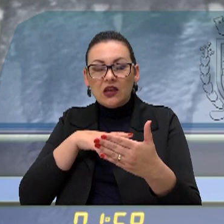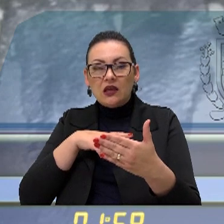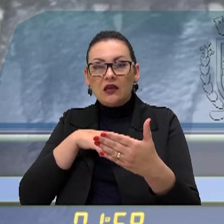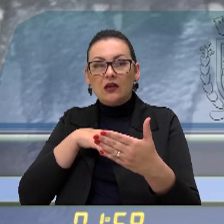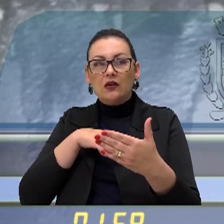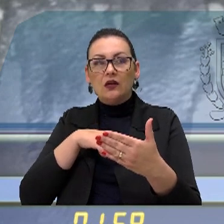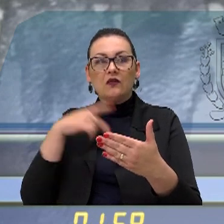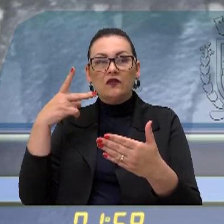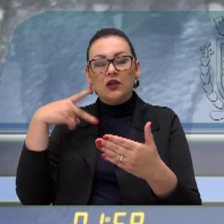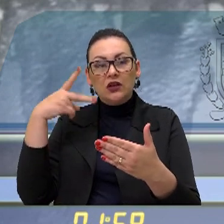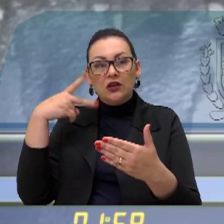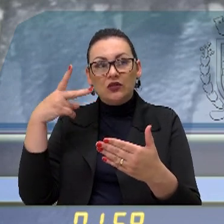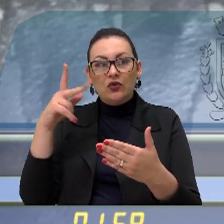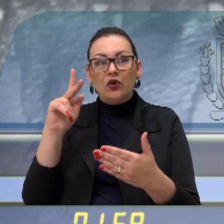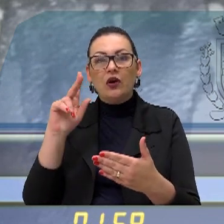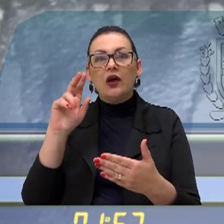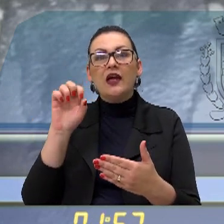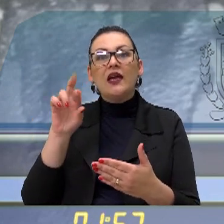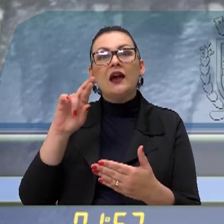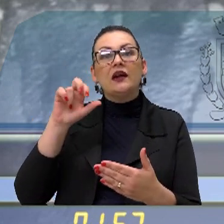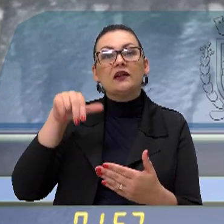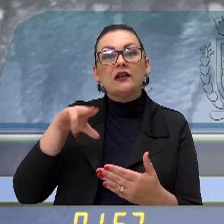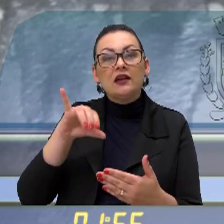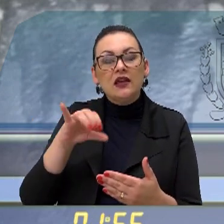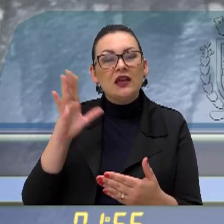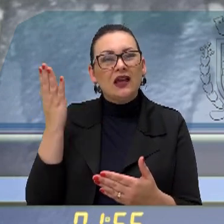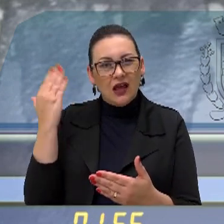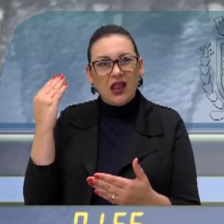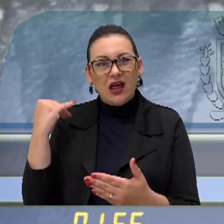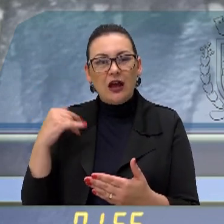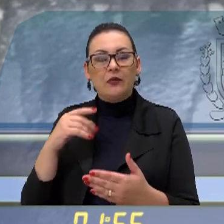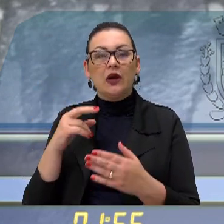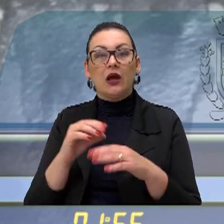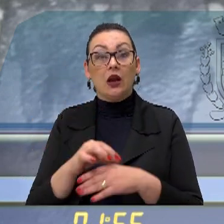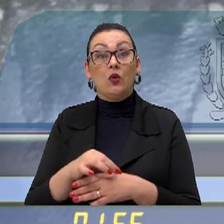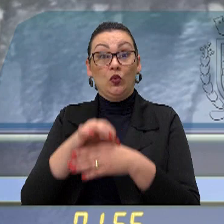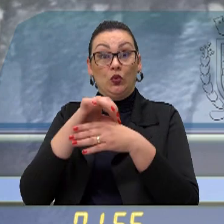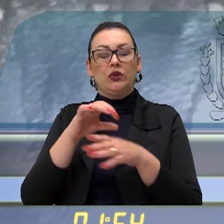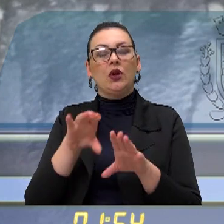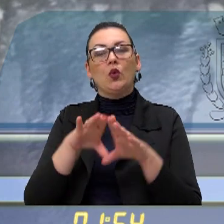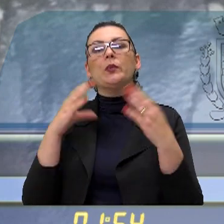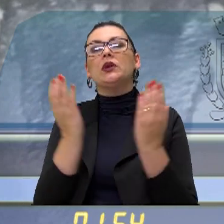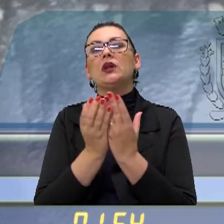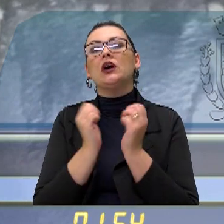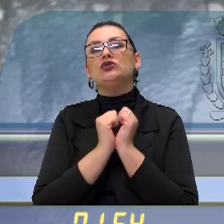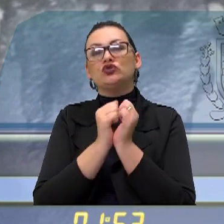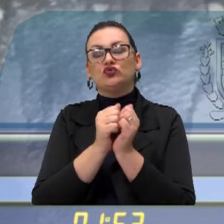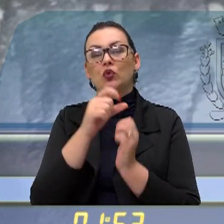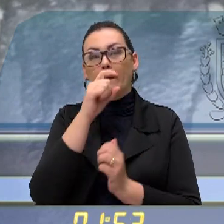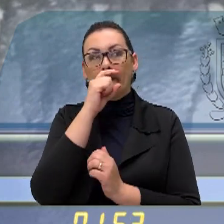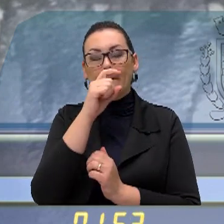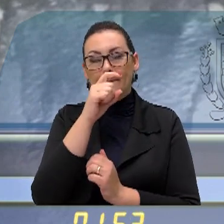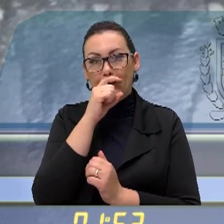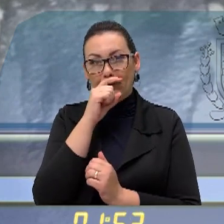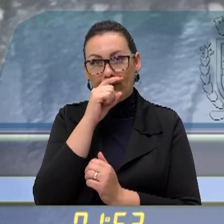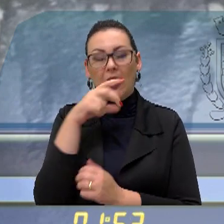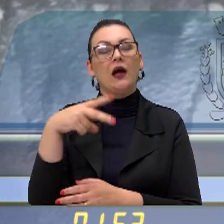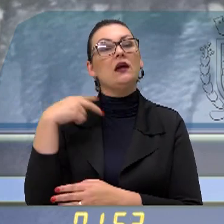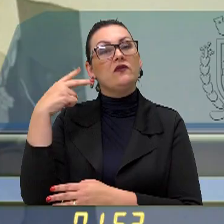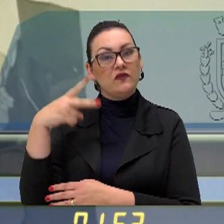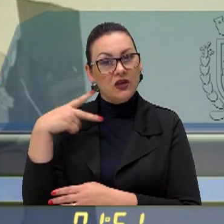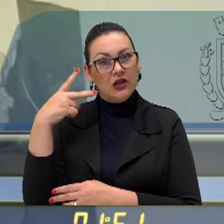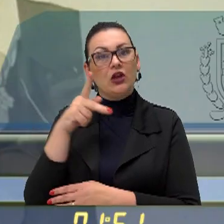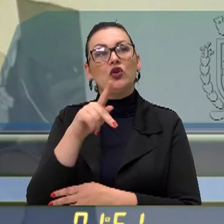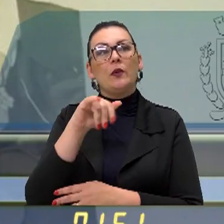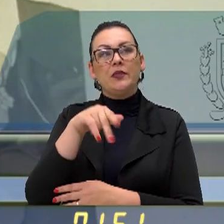esquerda, o vereador Erni Vilges, que na época era o líder lá da comunidade, junto com seu pai, era o vereador